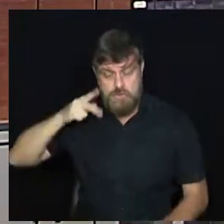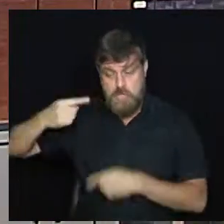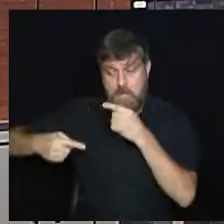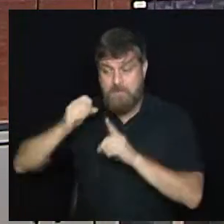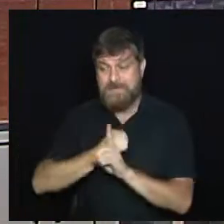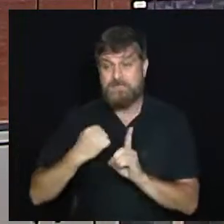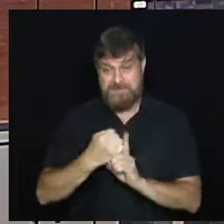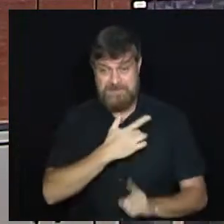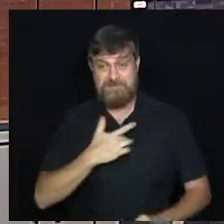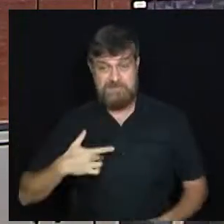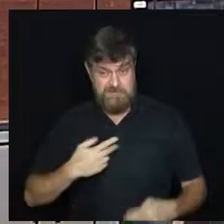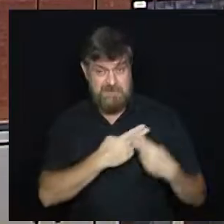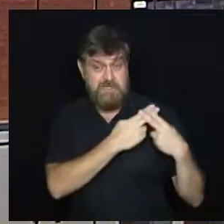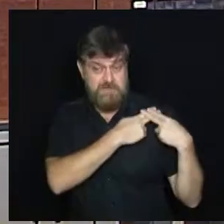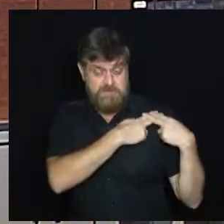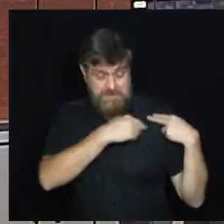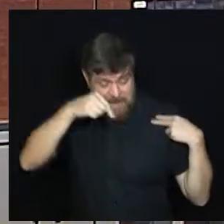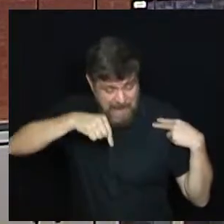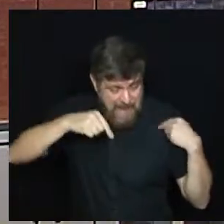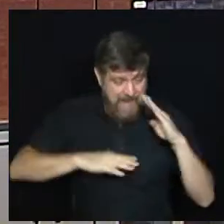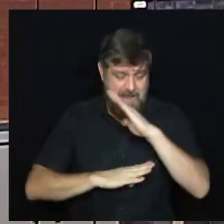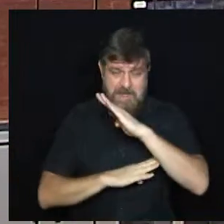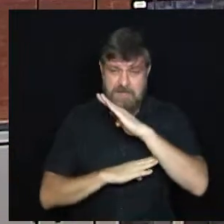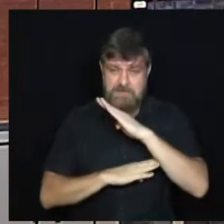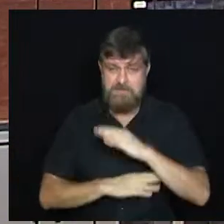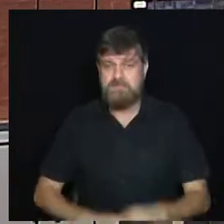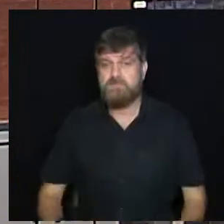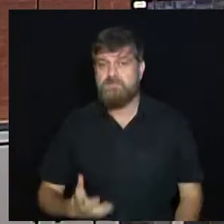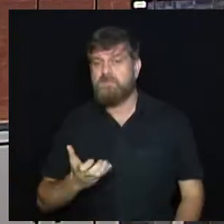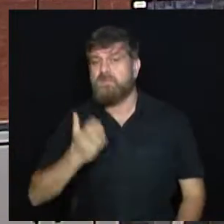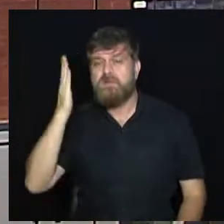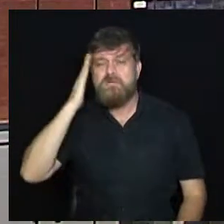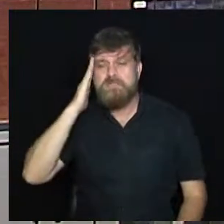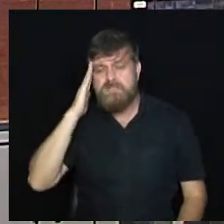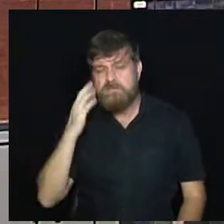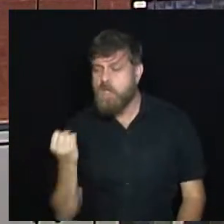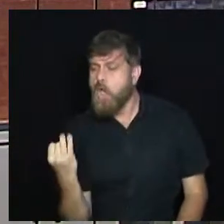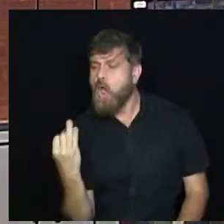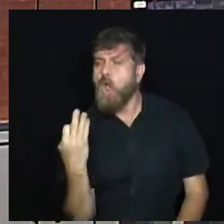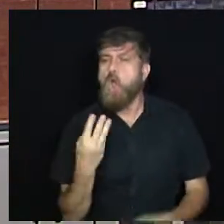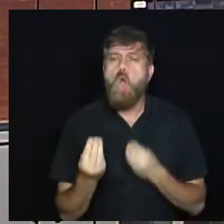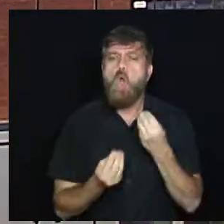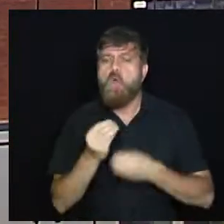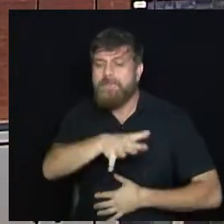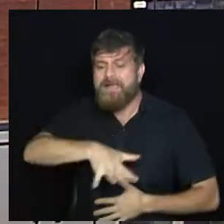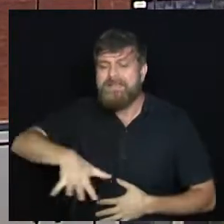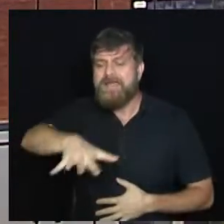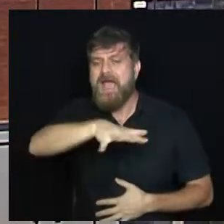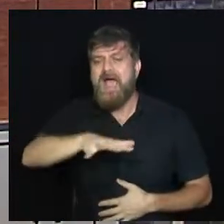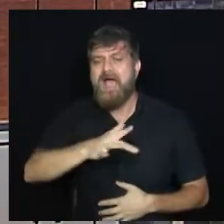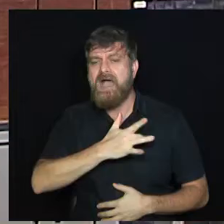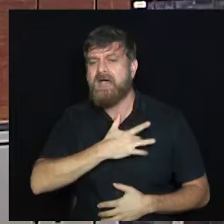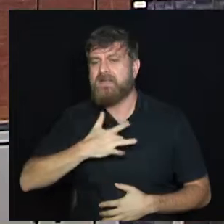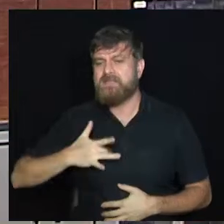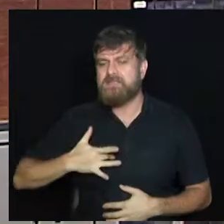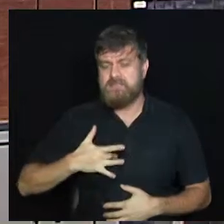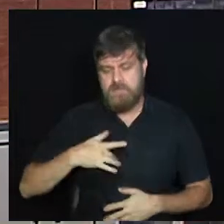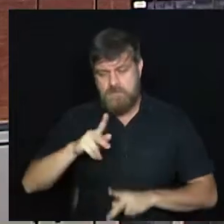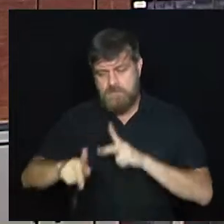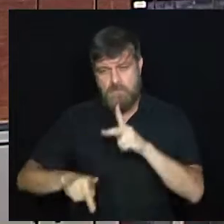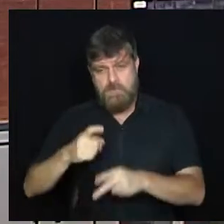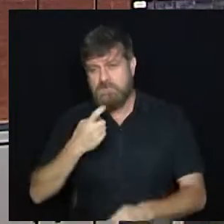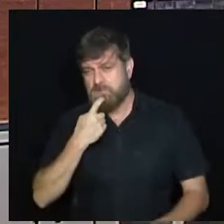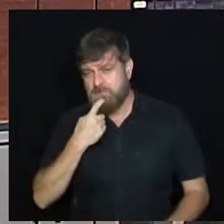e Saúde aqui do Legislativo, na expectativa de mapear os serviços da área oferecidos à população,